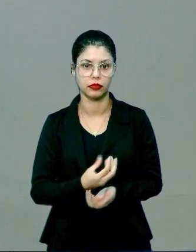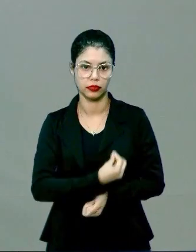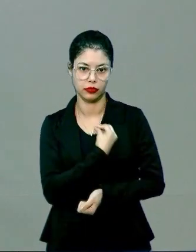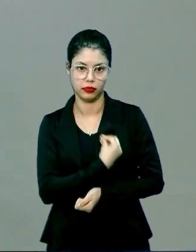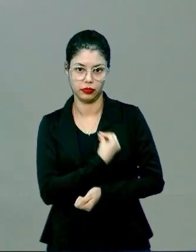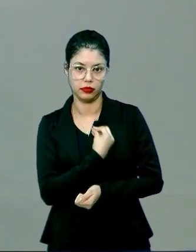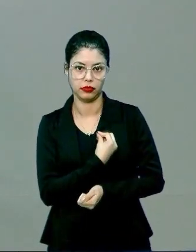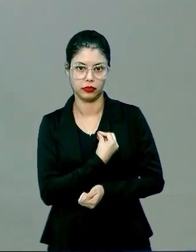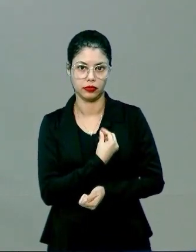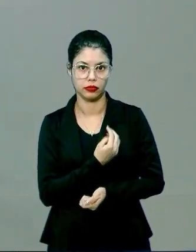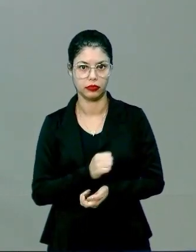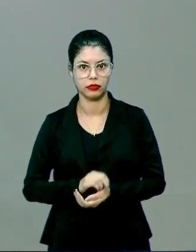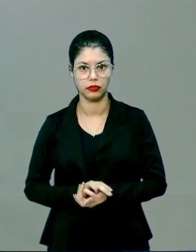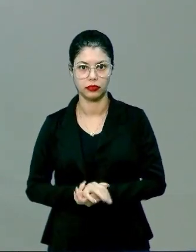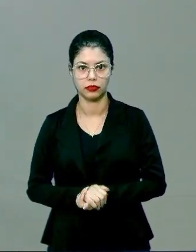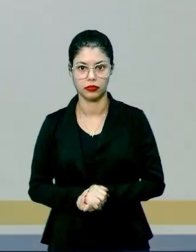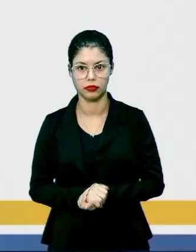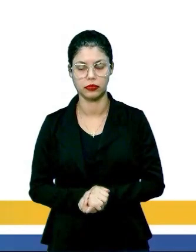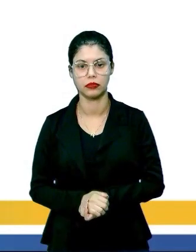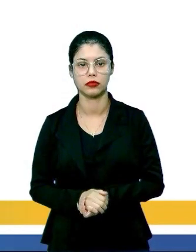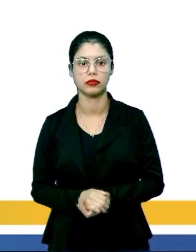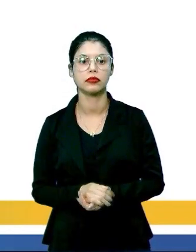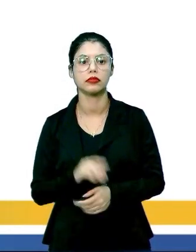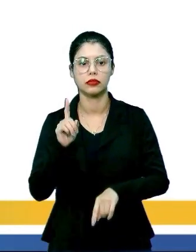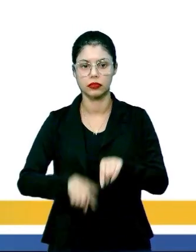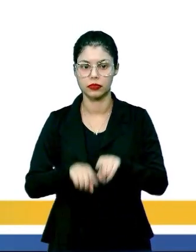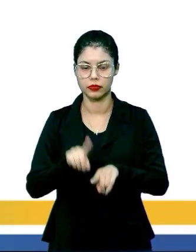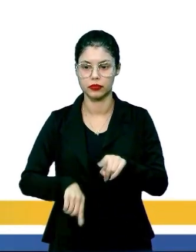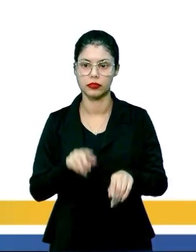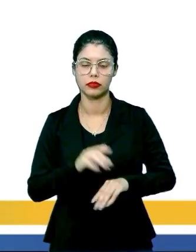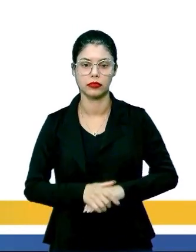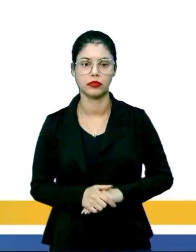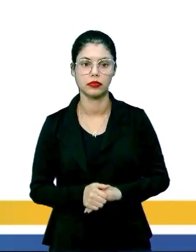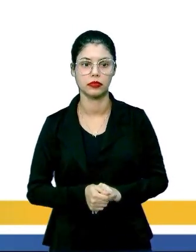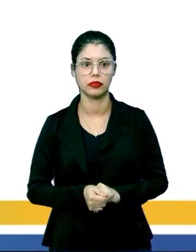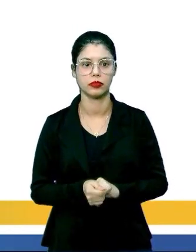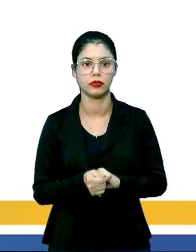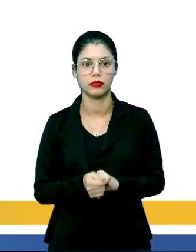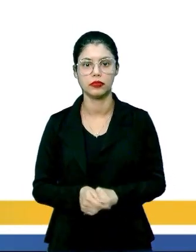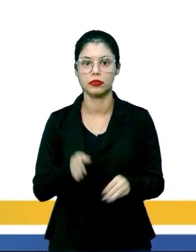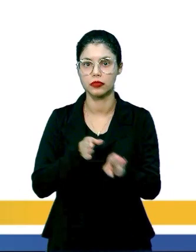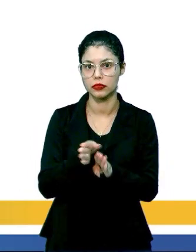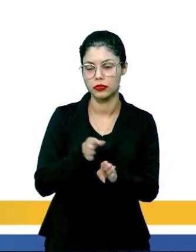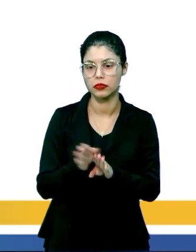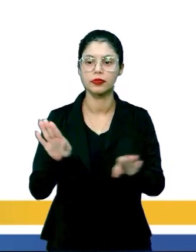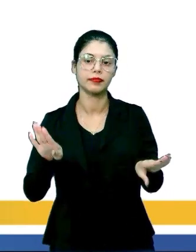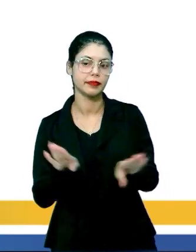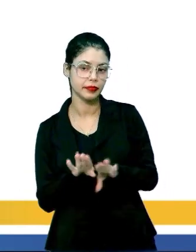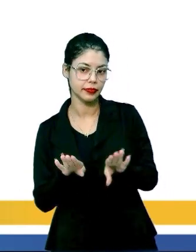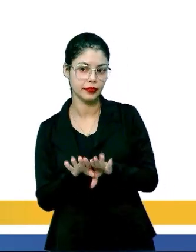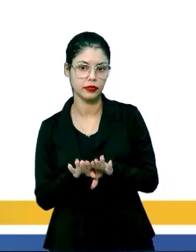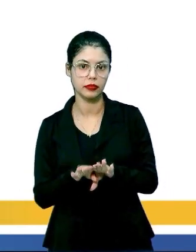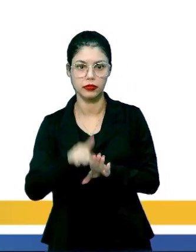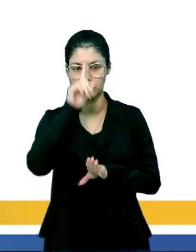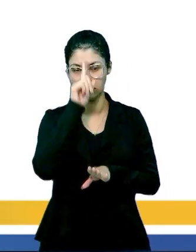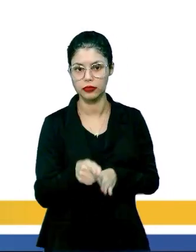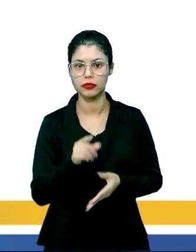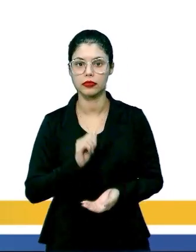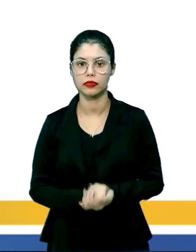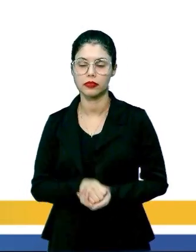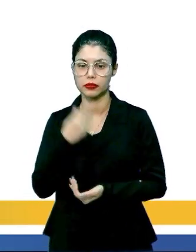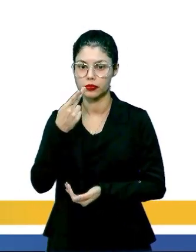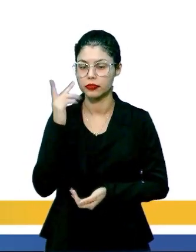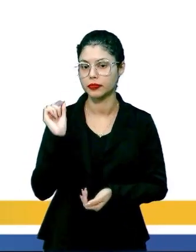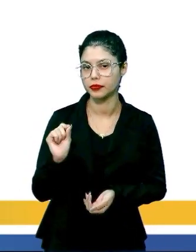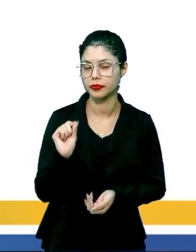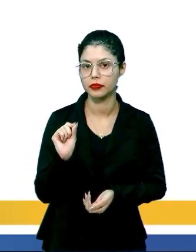vida desapego aos bens materiais. O Antônio Conselheiro, ele liderava Canudos, né, e